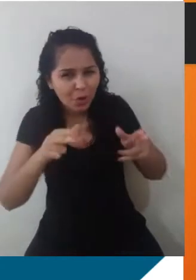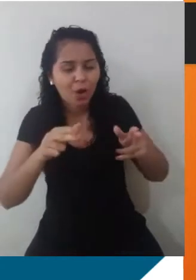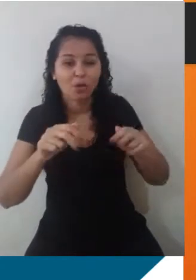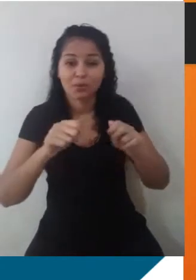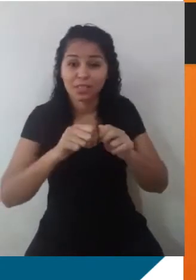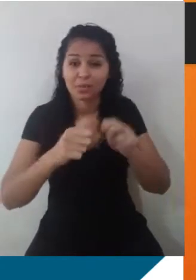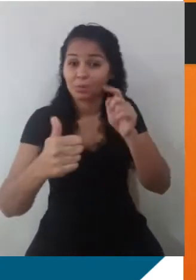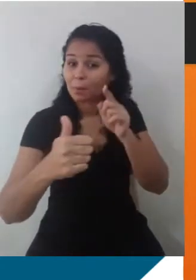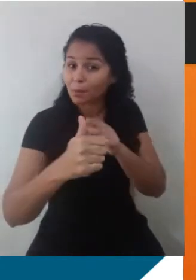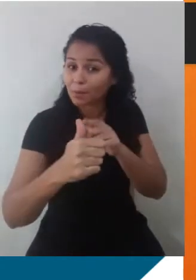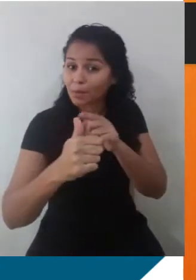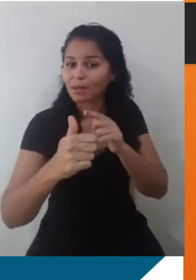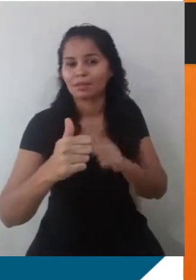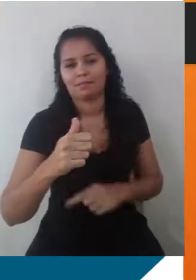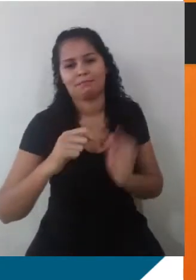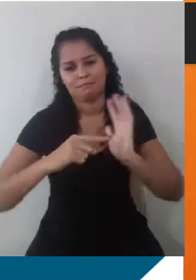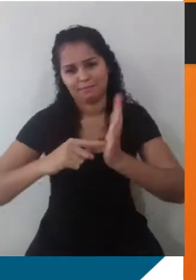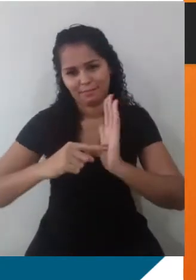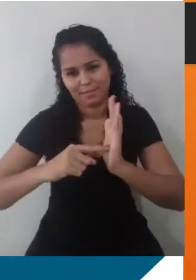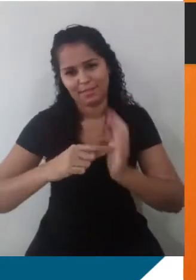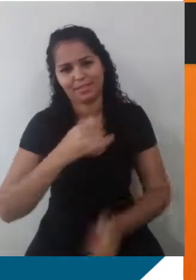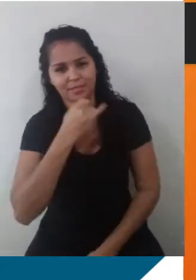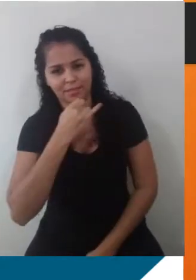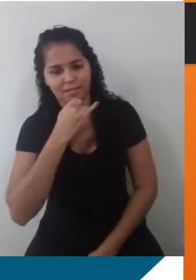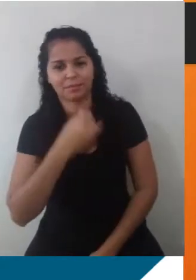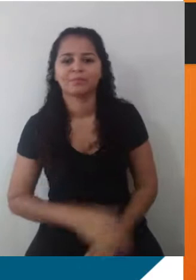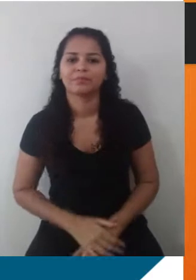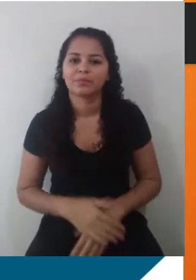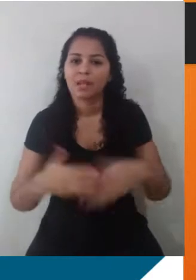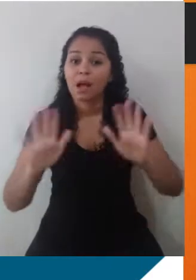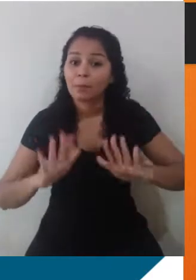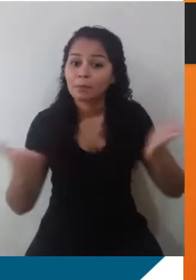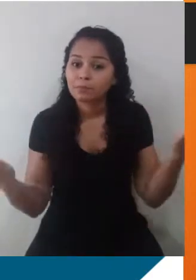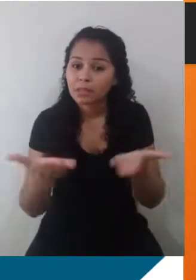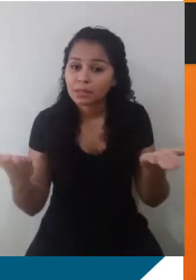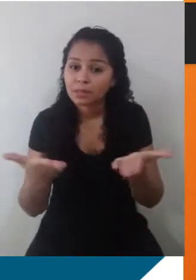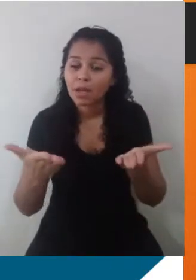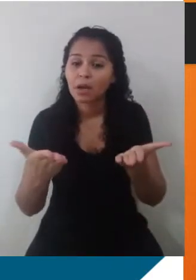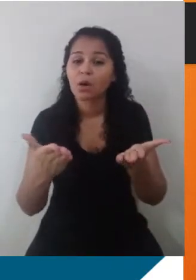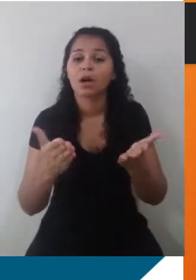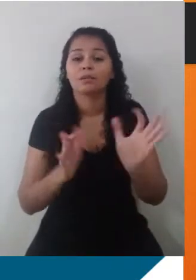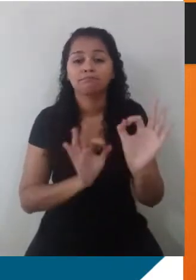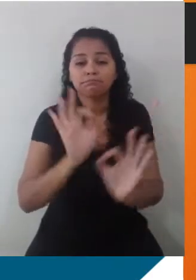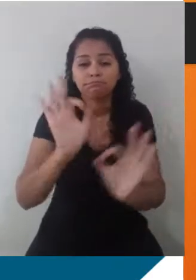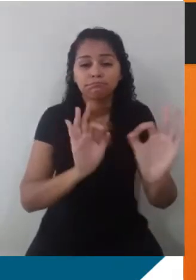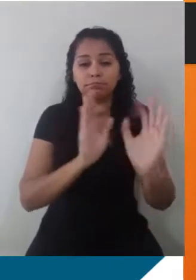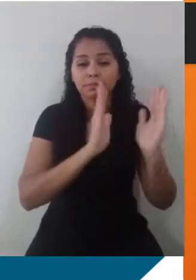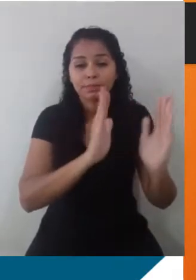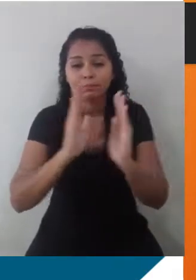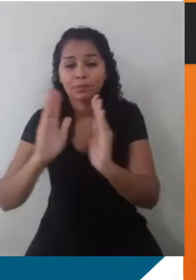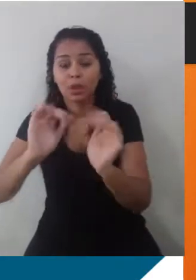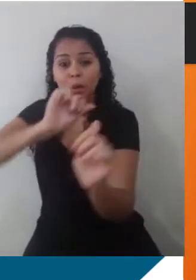estavam na primeira máquina transformadora. Só que aqui nós estamos fazendo essas operações numa ordem